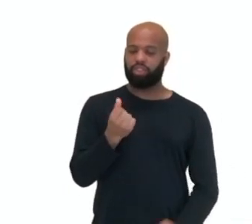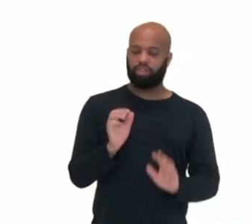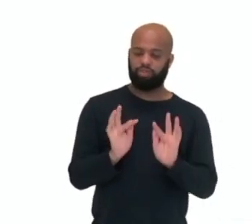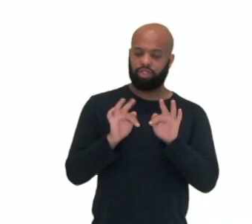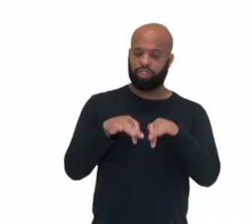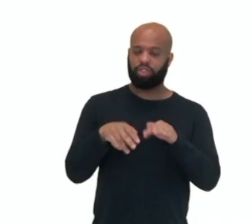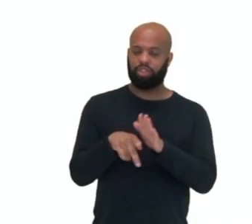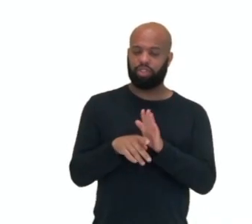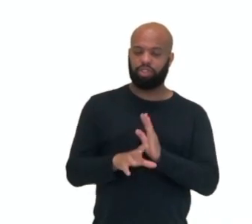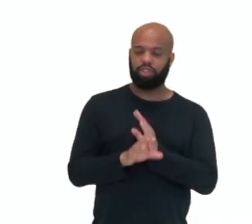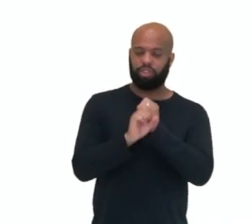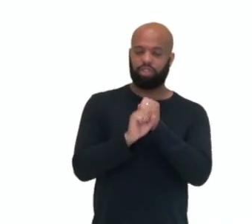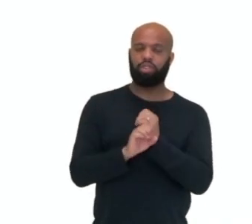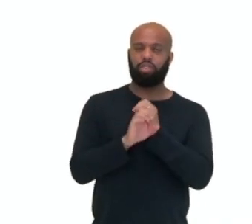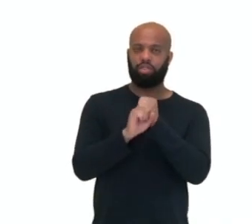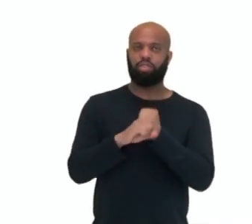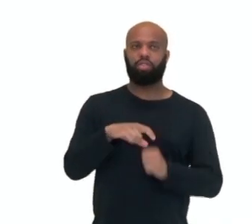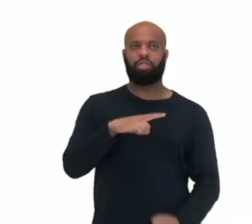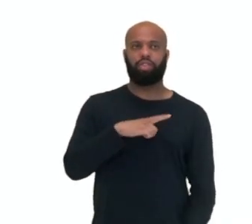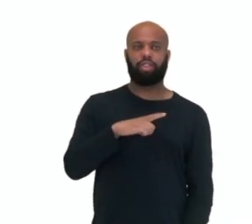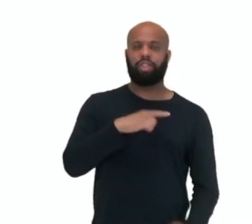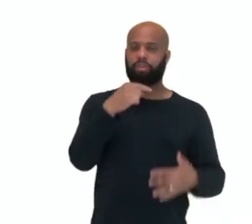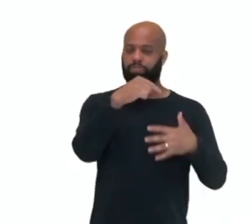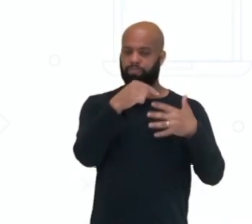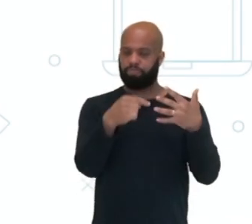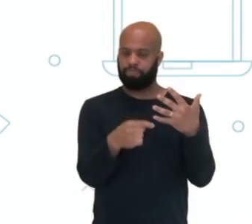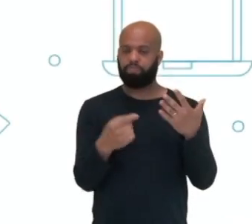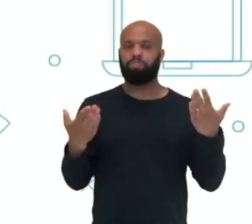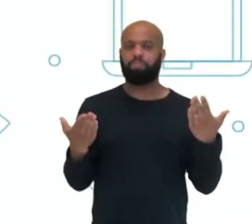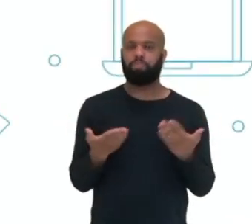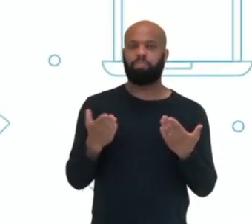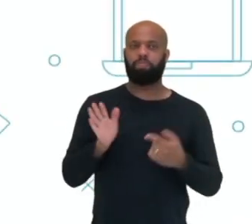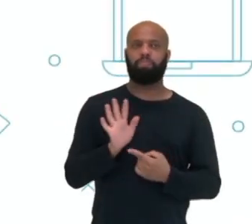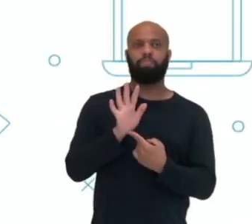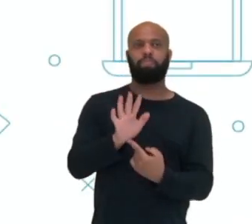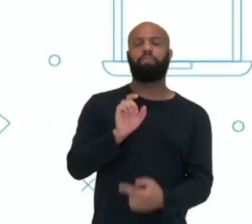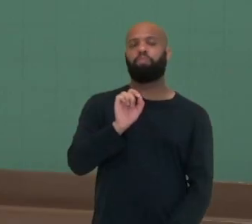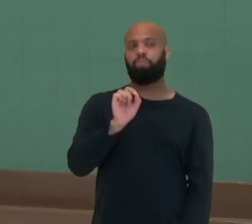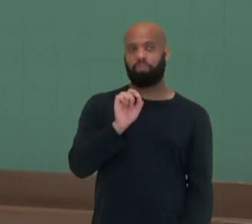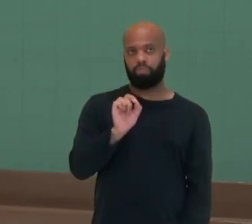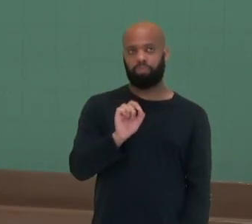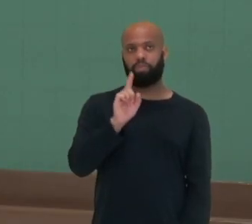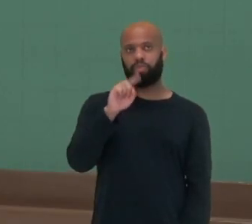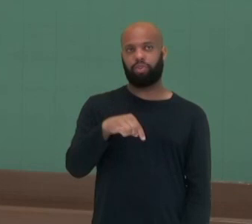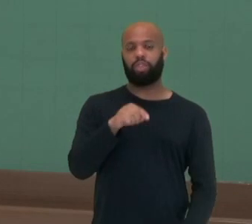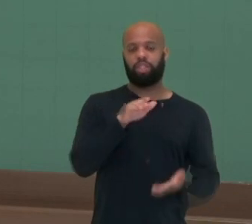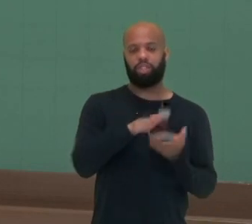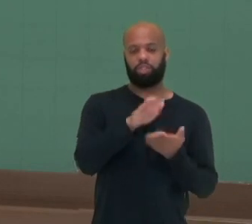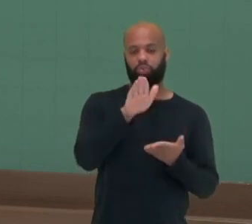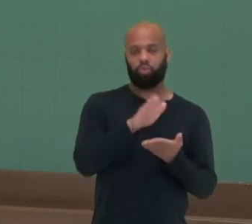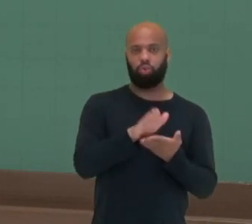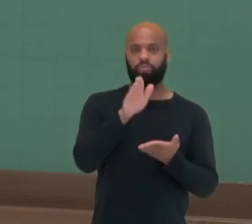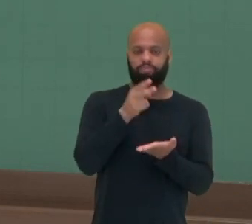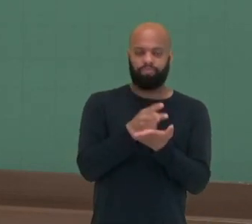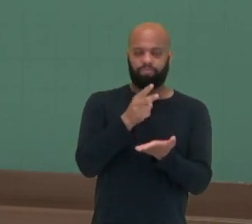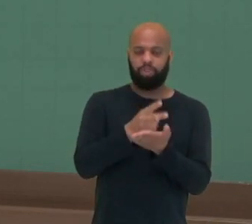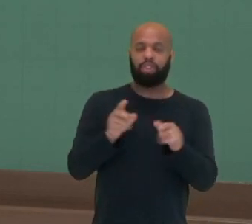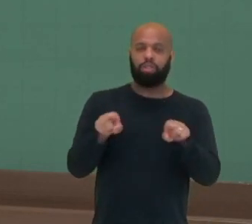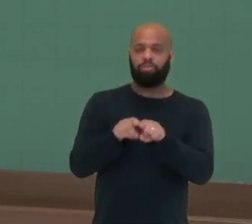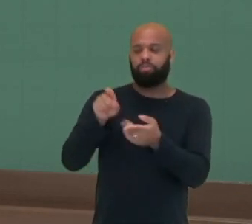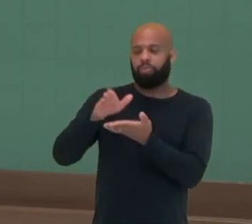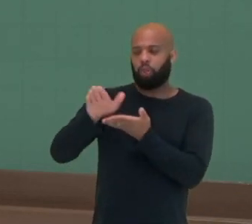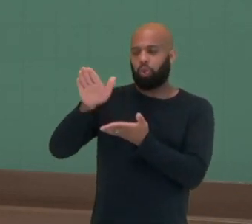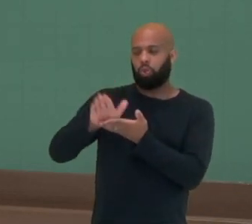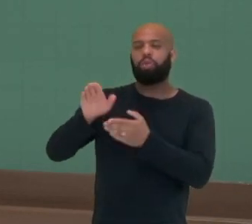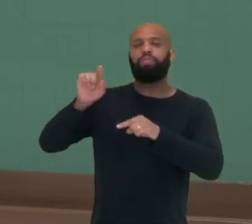do cálculo entre essas variáveis que a gente falou, que é exatamente os custos fixos e os custos